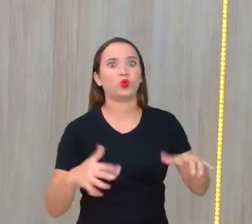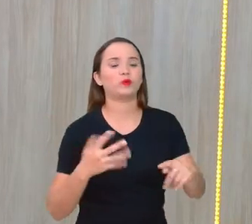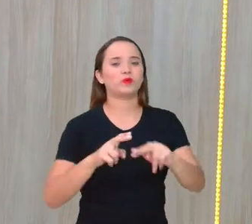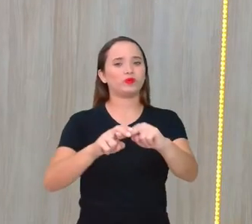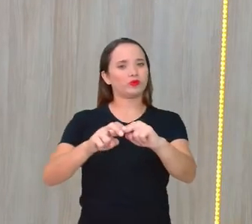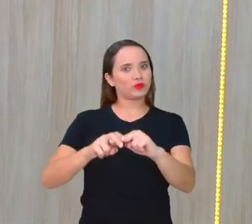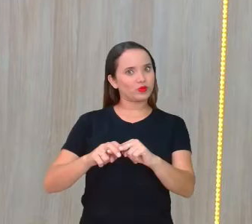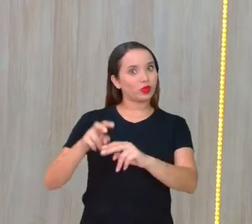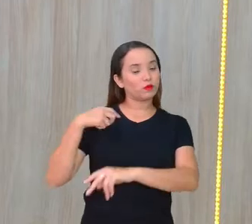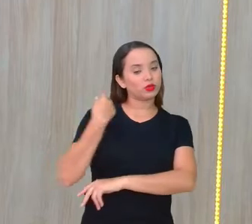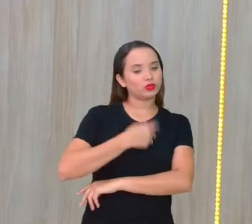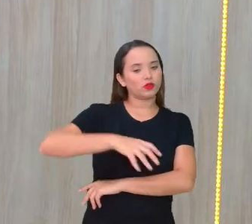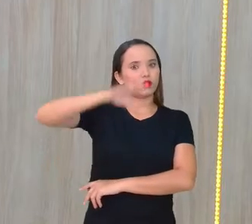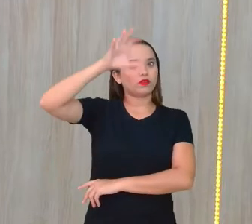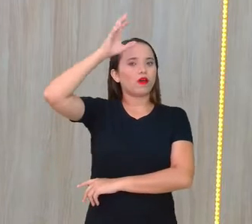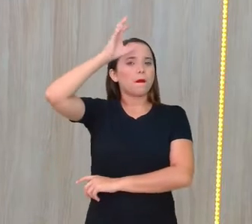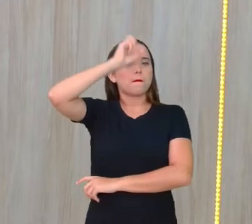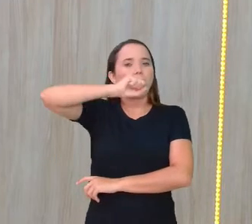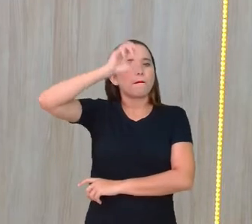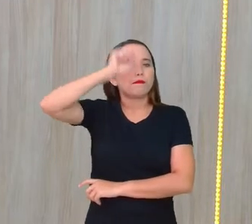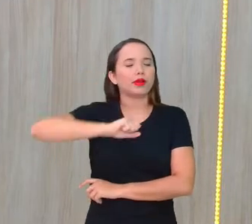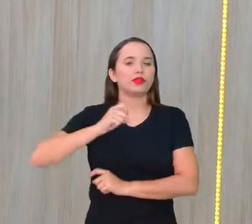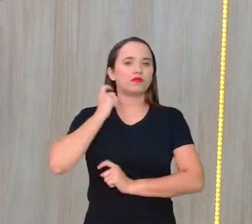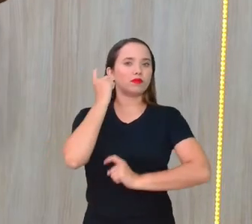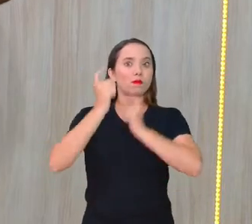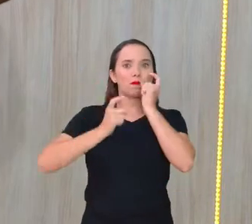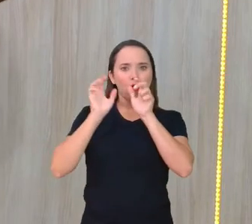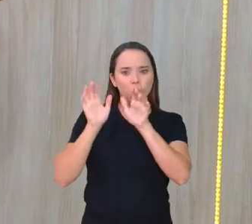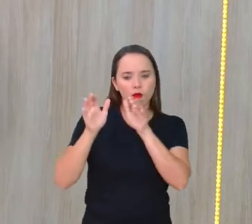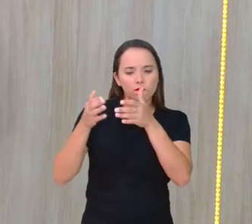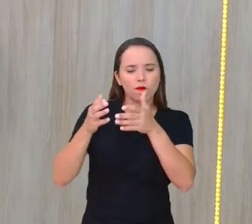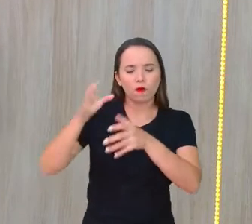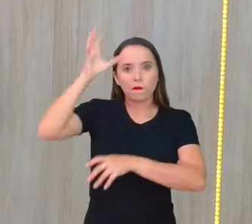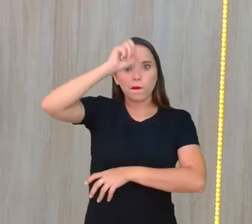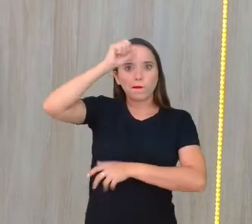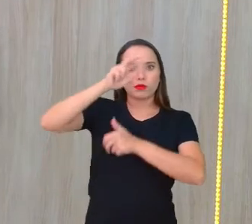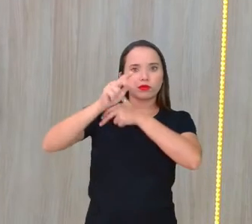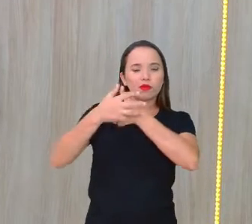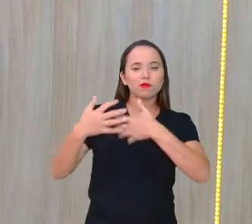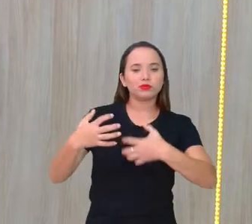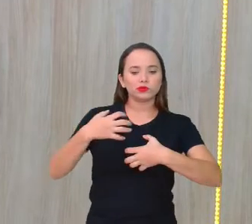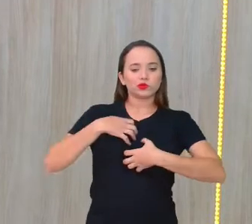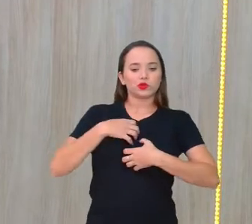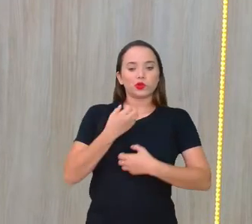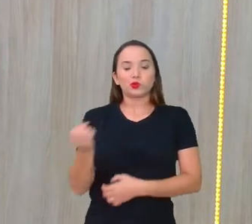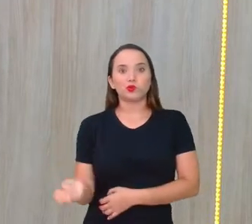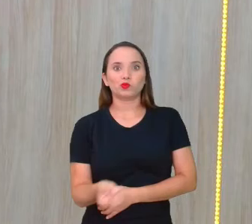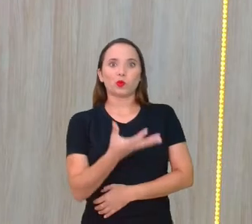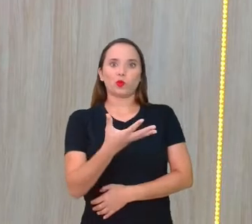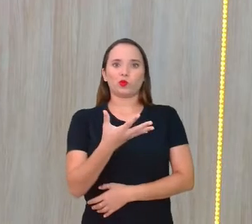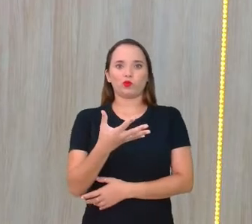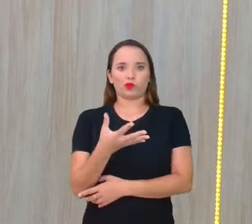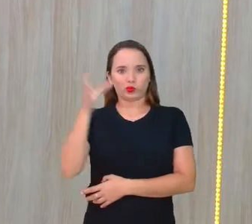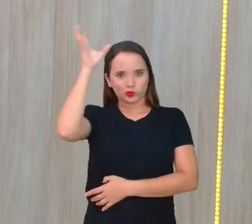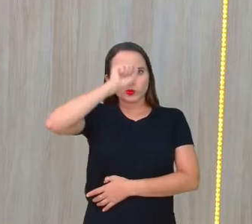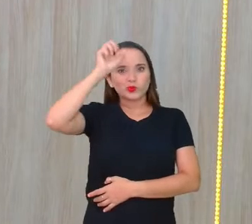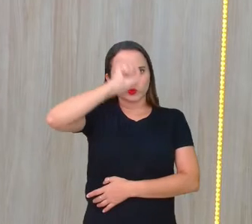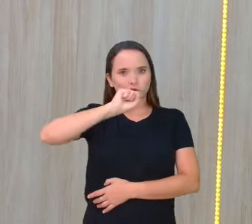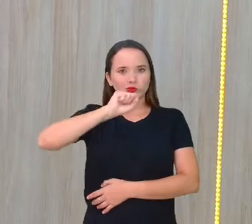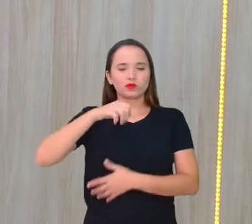aprender novas ferramentas matemáticas. No caso aqui, toda vez que eu precisar multiplicar sempre pelo mesmo número, eu